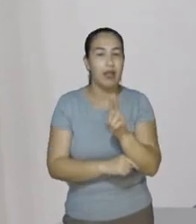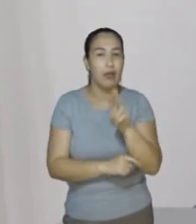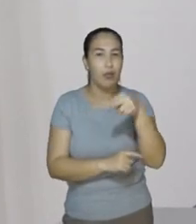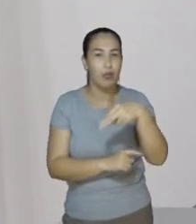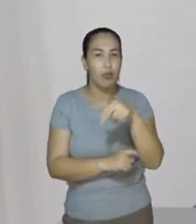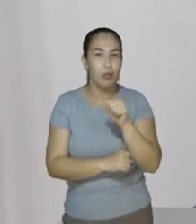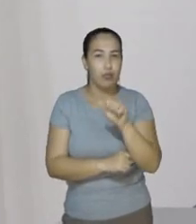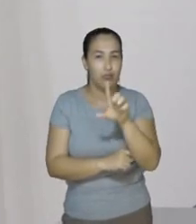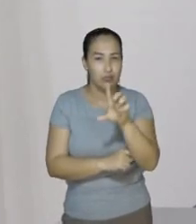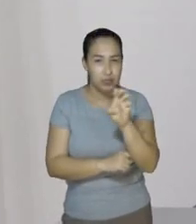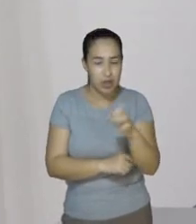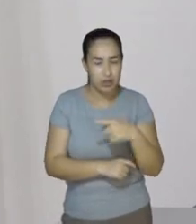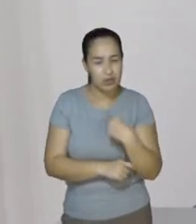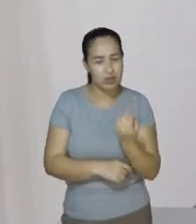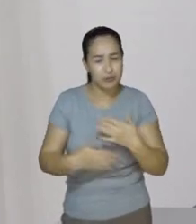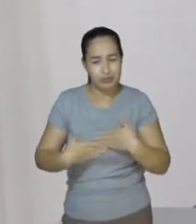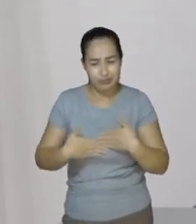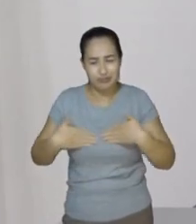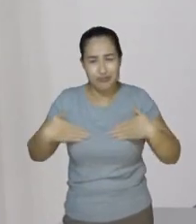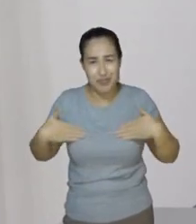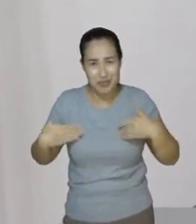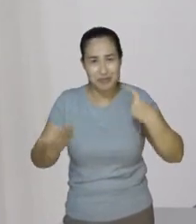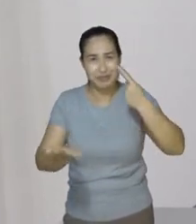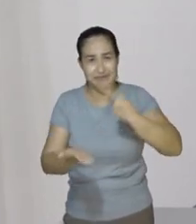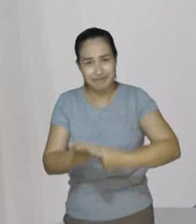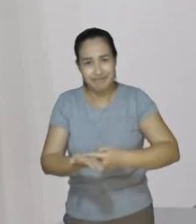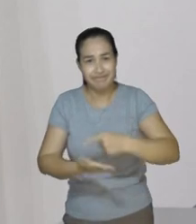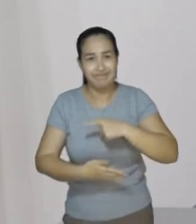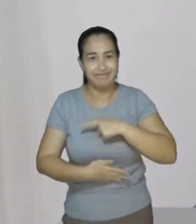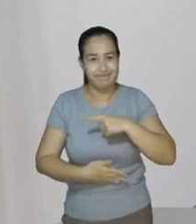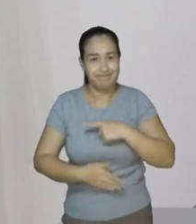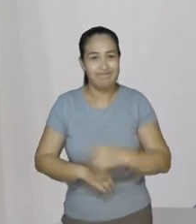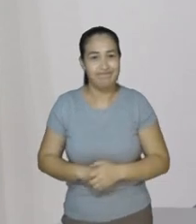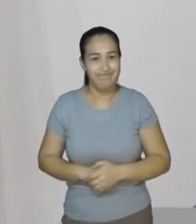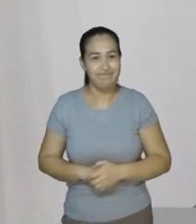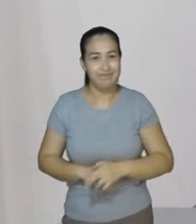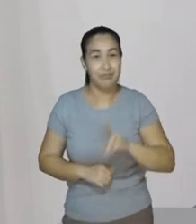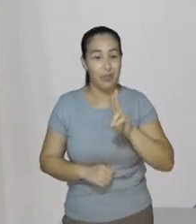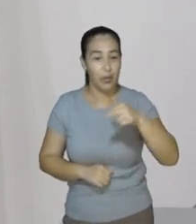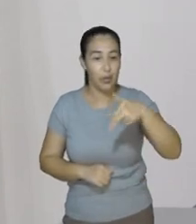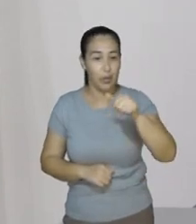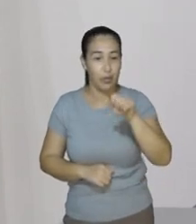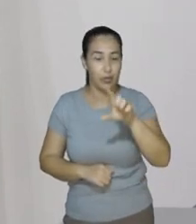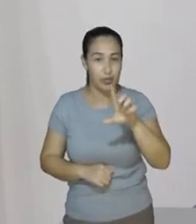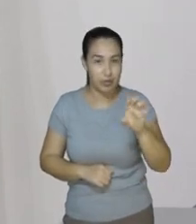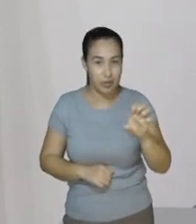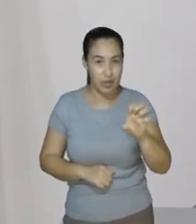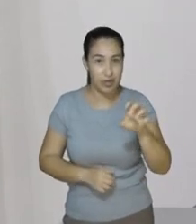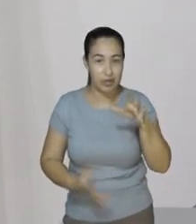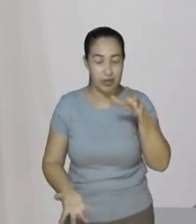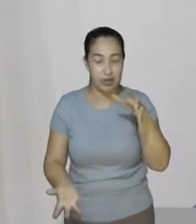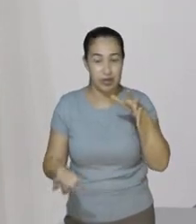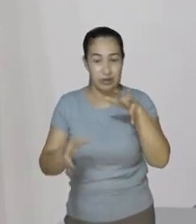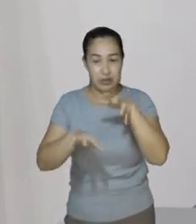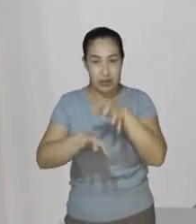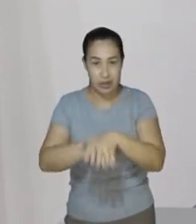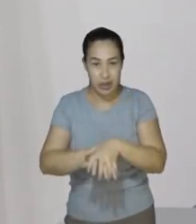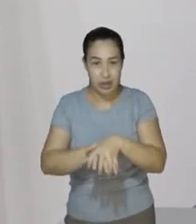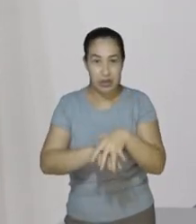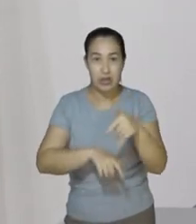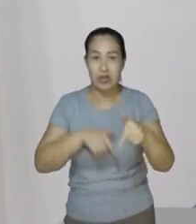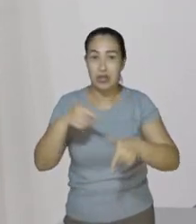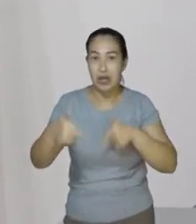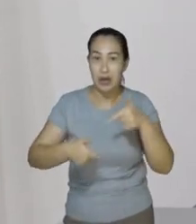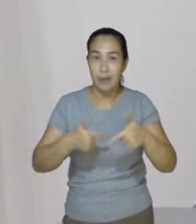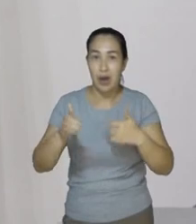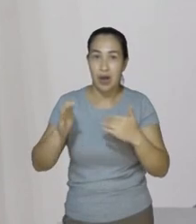sentimos honrados em poder fazer essa parceria. A UNALI é uma entidade que tem integrado os parlamentares de todo o Brasil, trabalhando cada vez mais